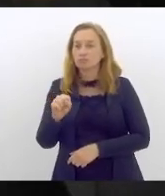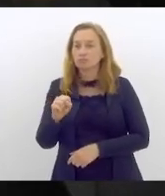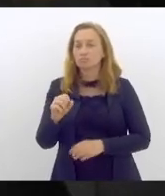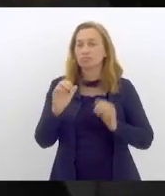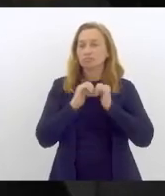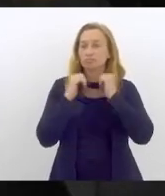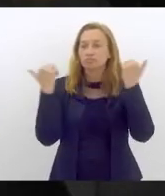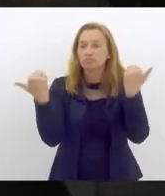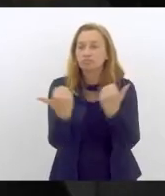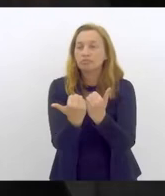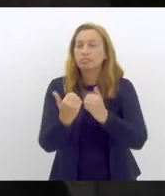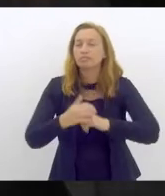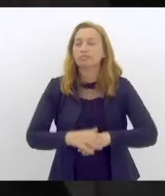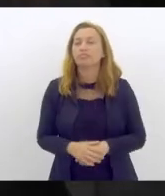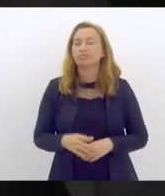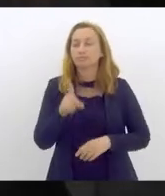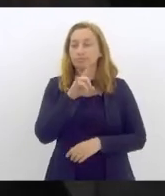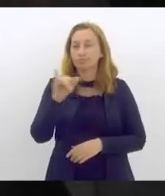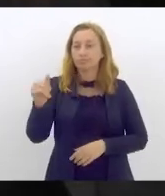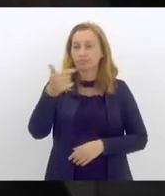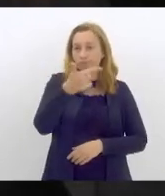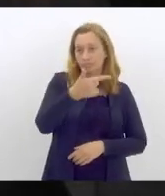e no dia 29